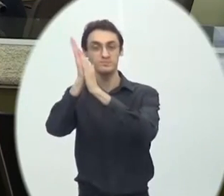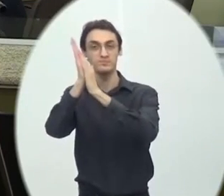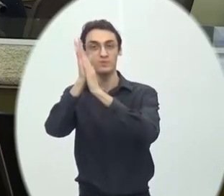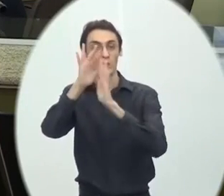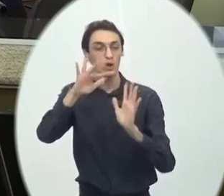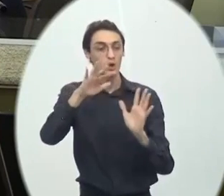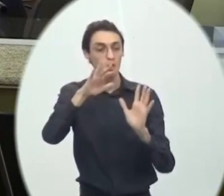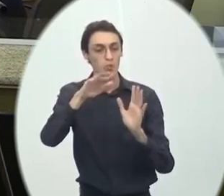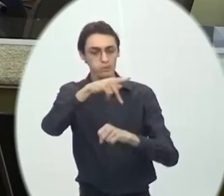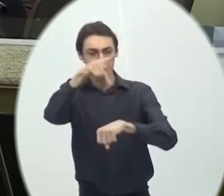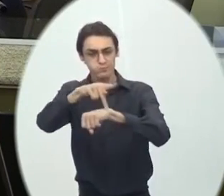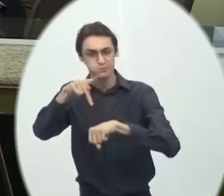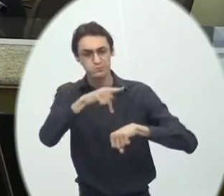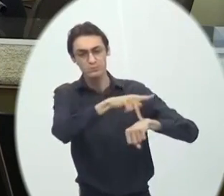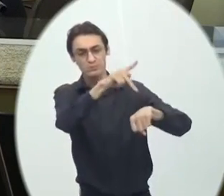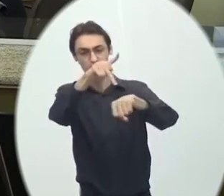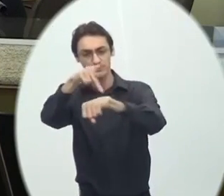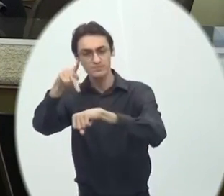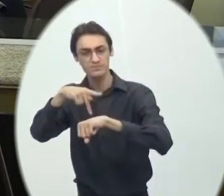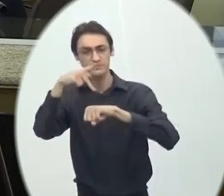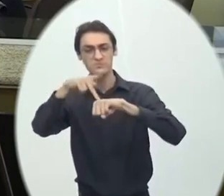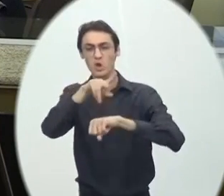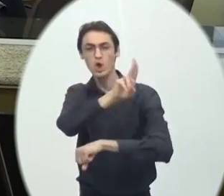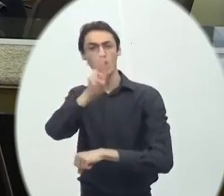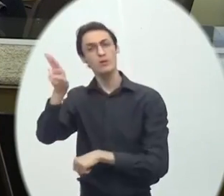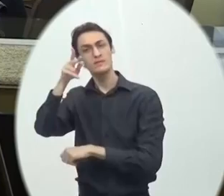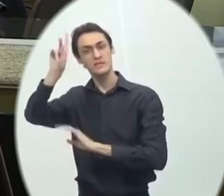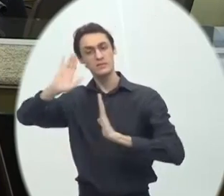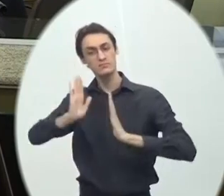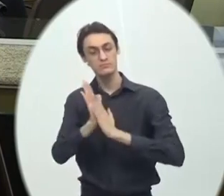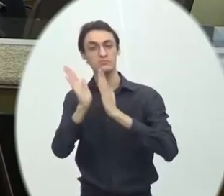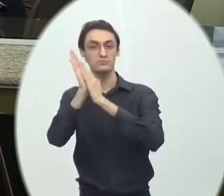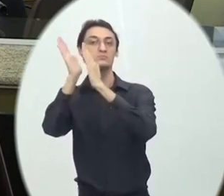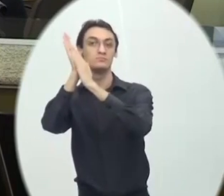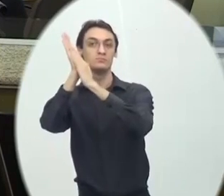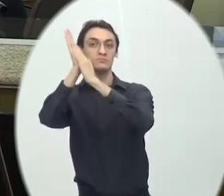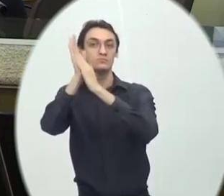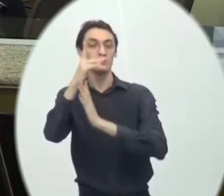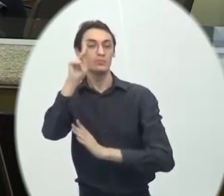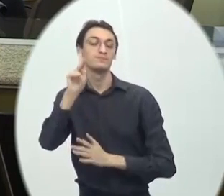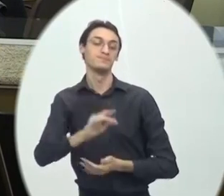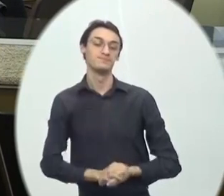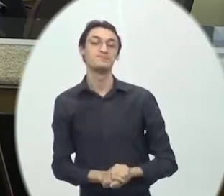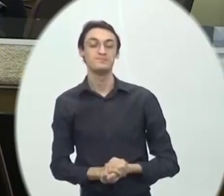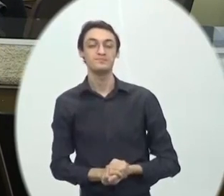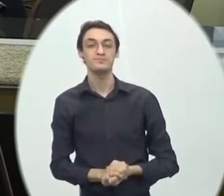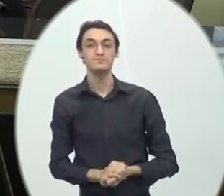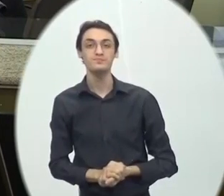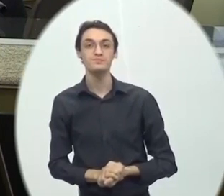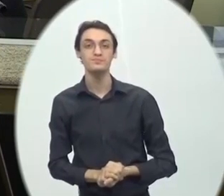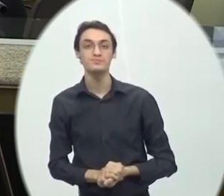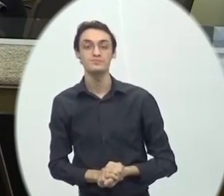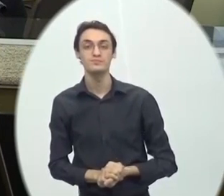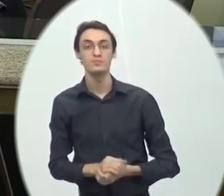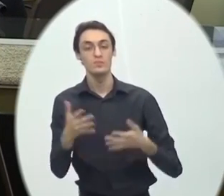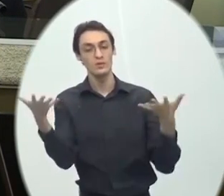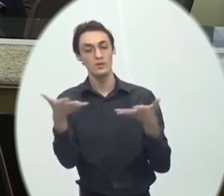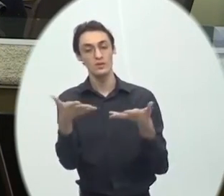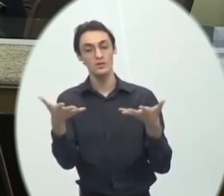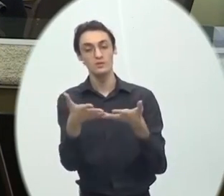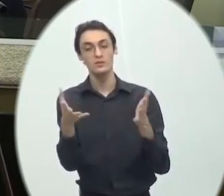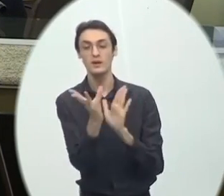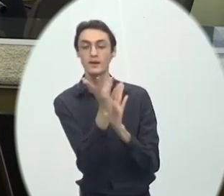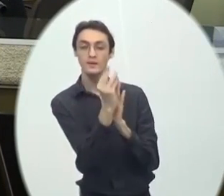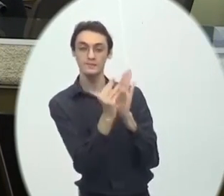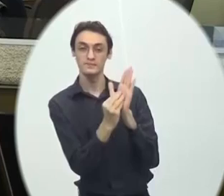terras, cantai a glória do seu nome, dai glória ao seu louvor. Solicito agora que faça